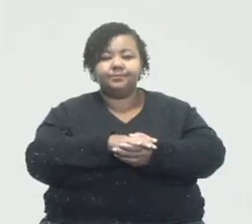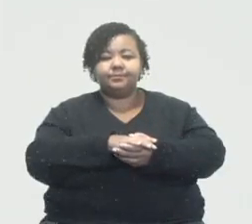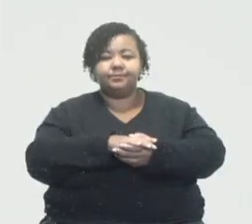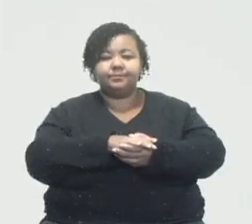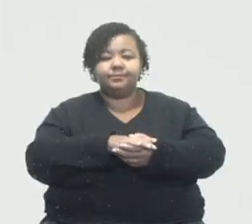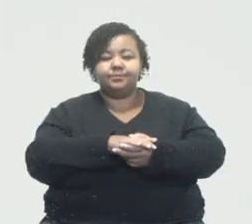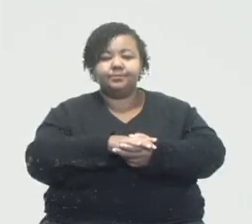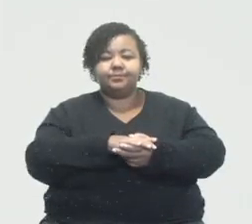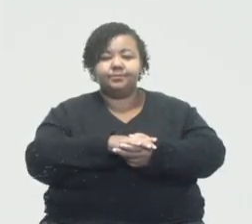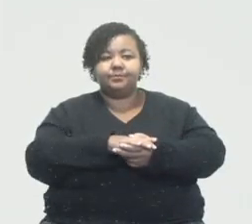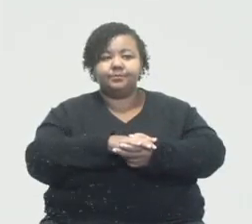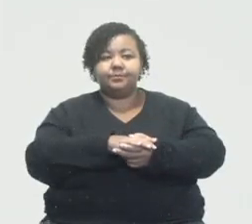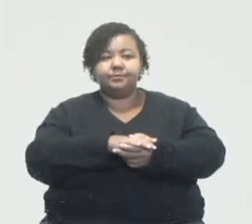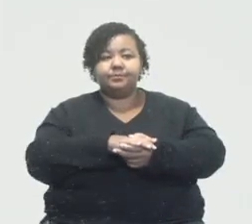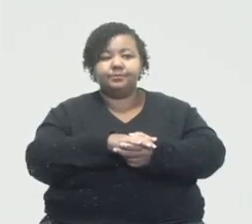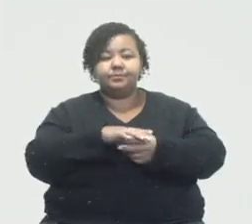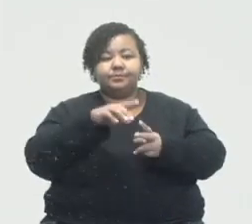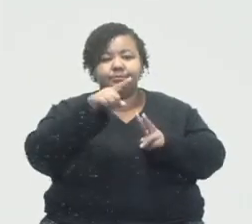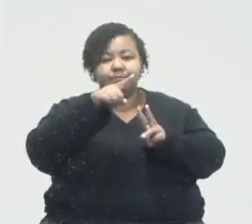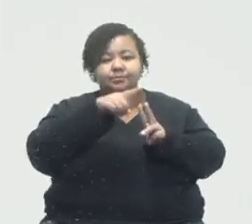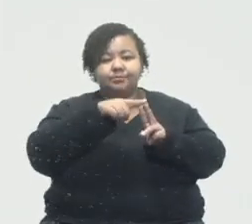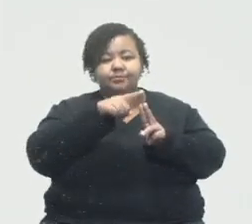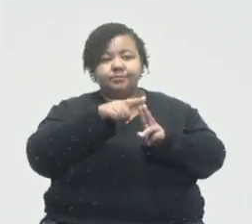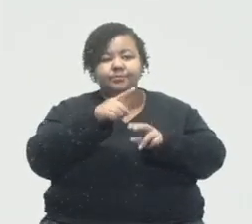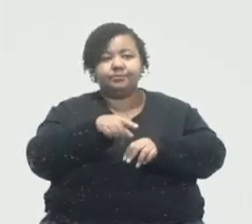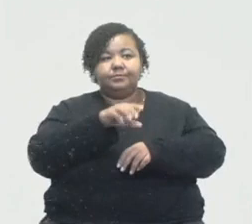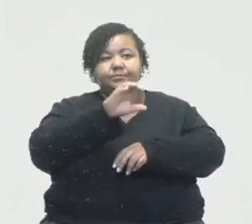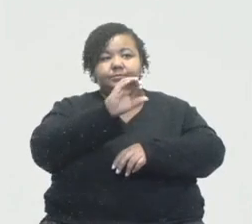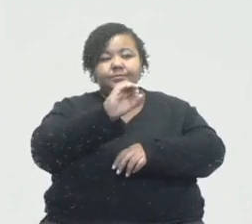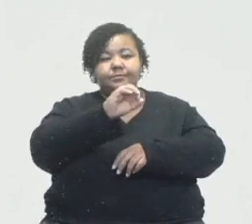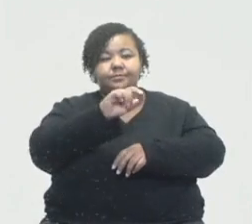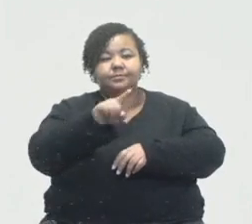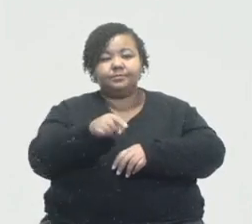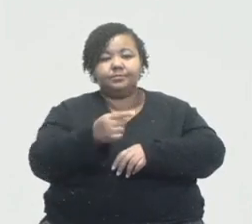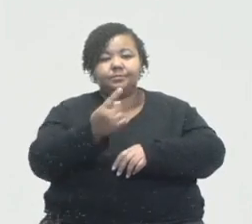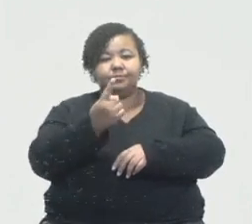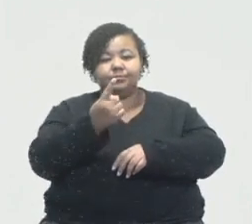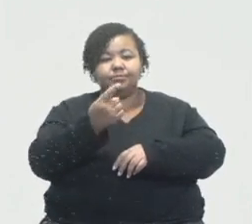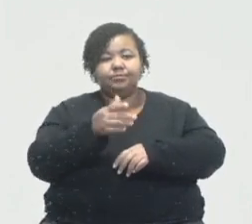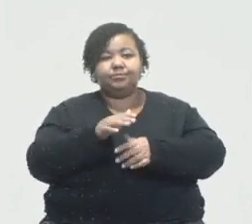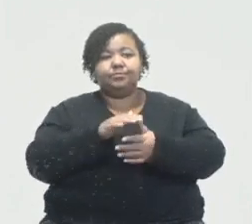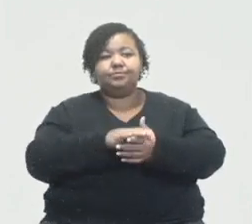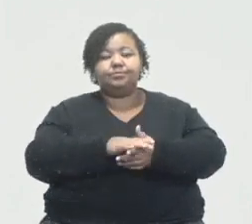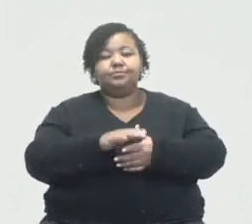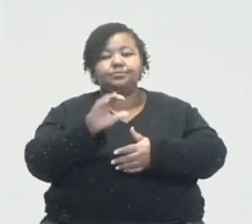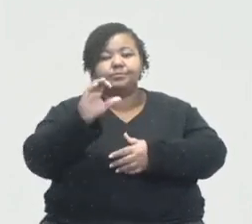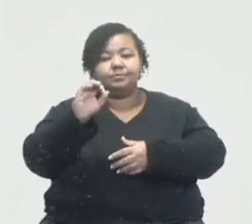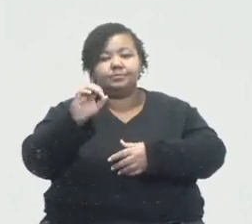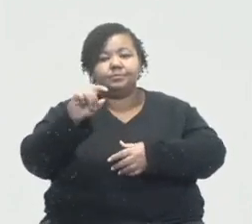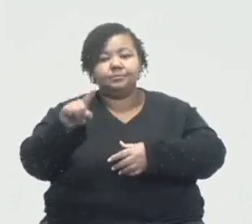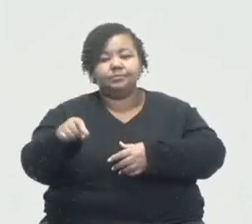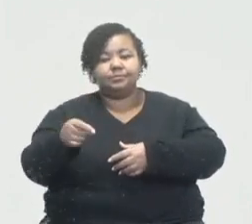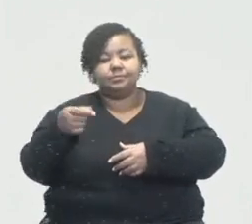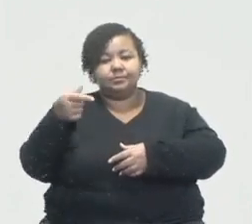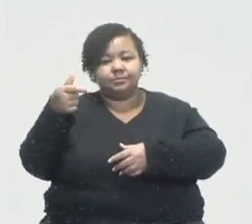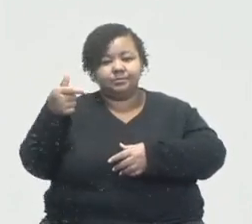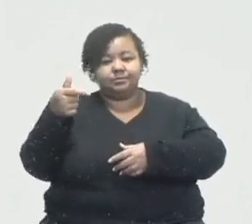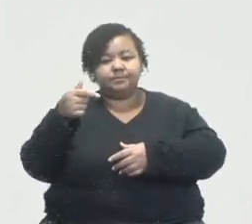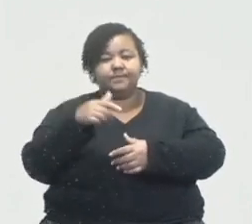composto pelos vetores 0 e 1 e 0 e